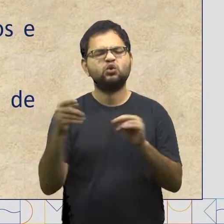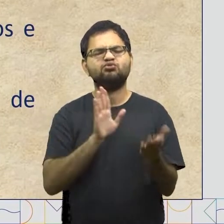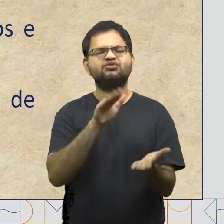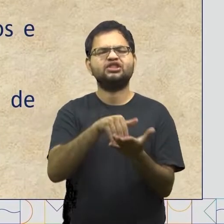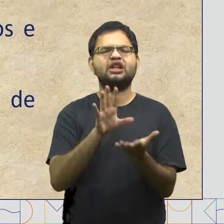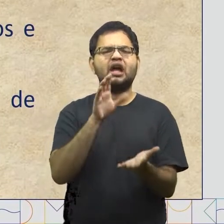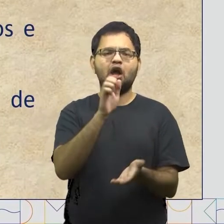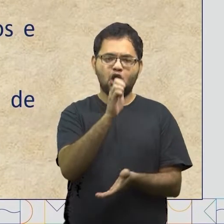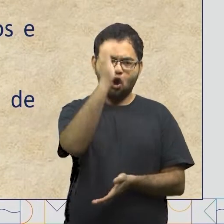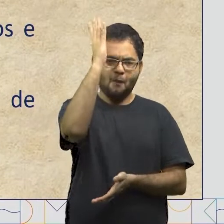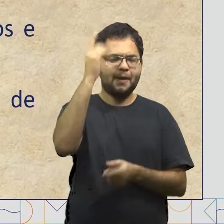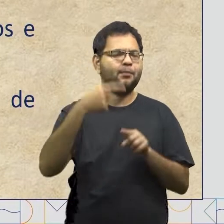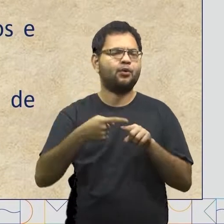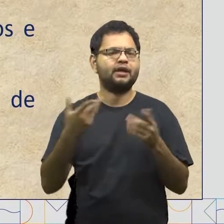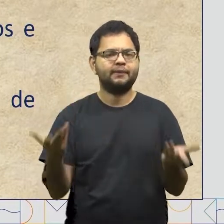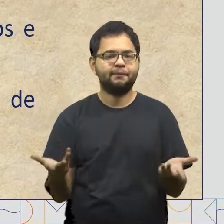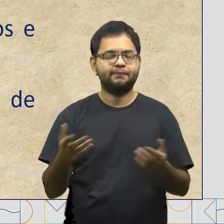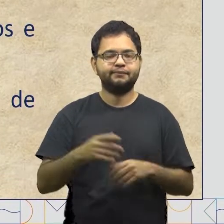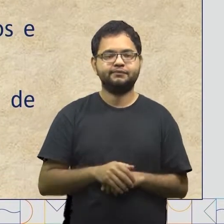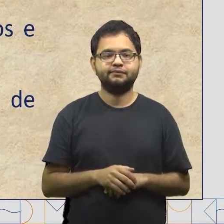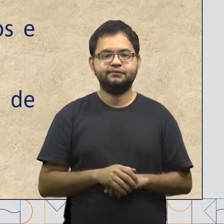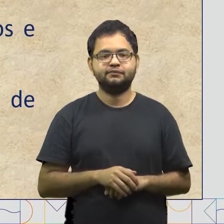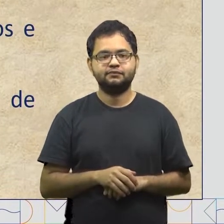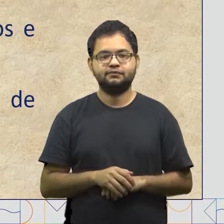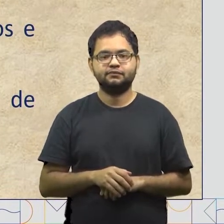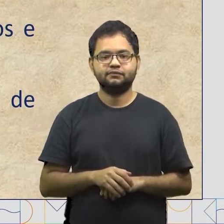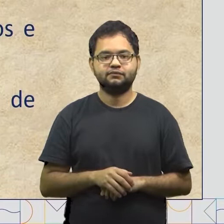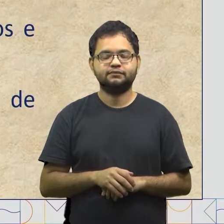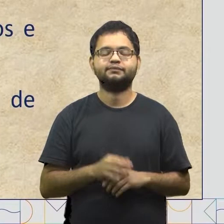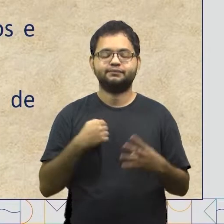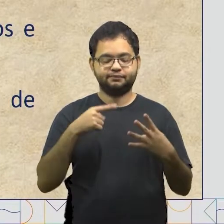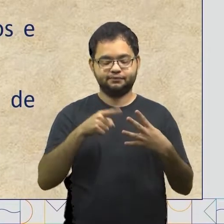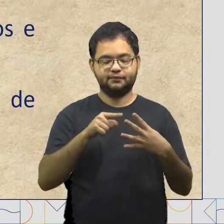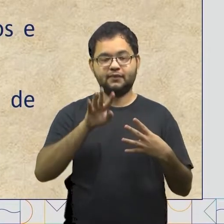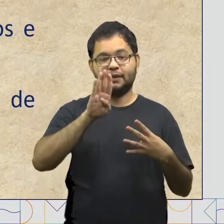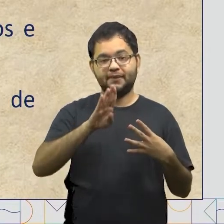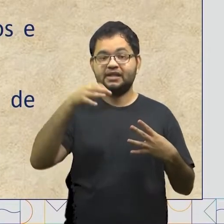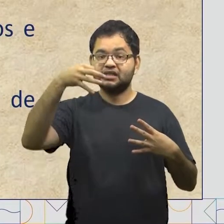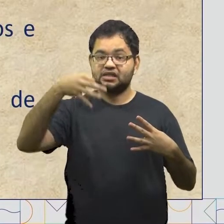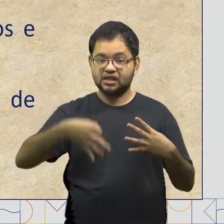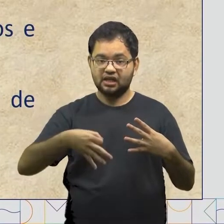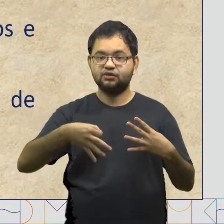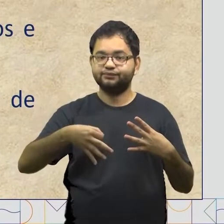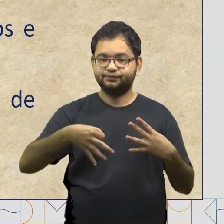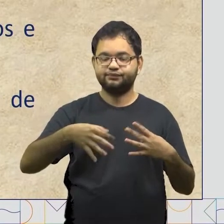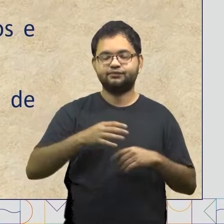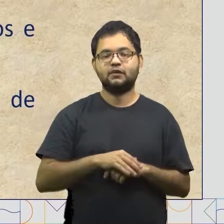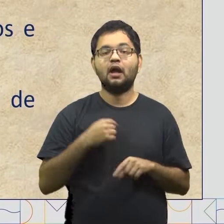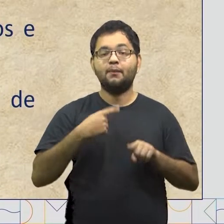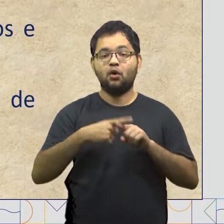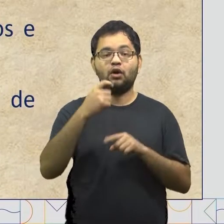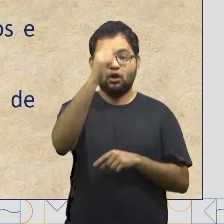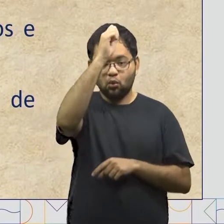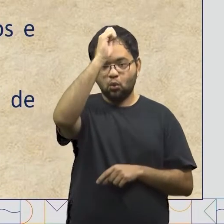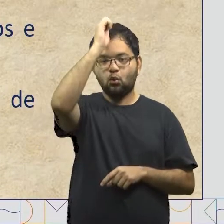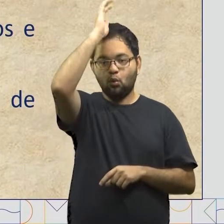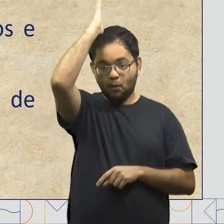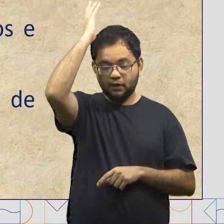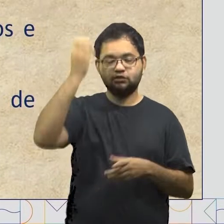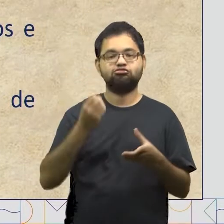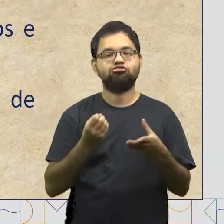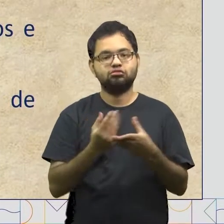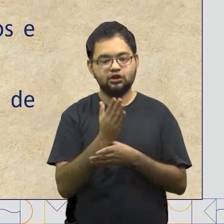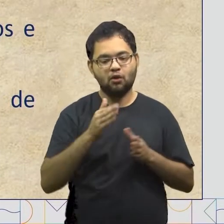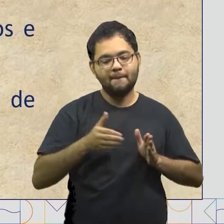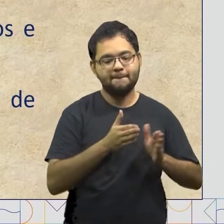a Roma alternativa correta é a letra B O que os Romanos desenvolveram estradas para